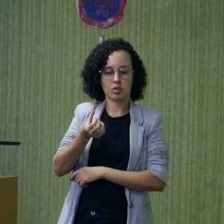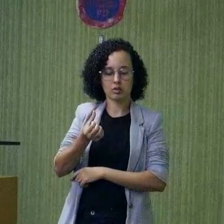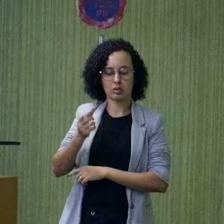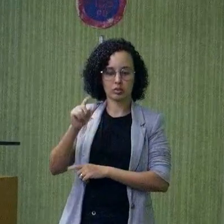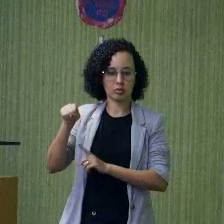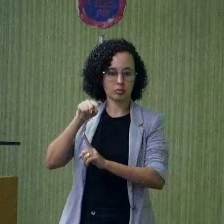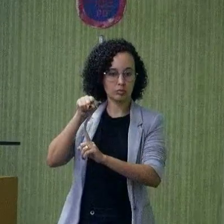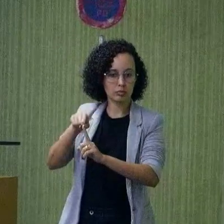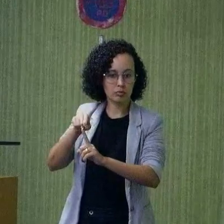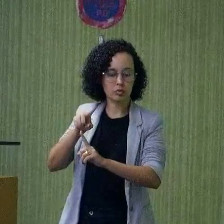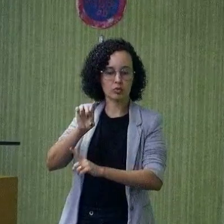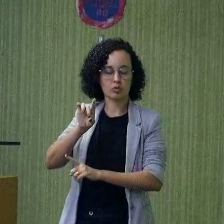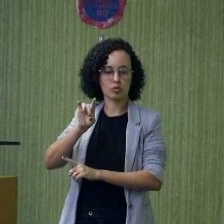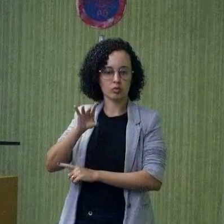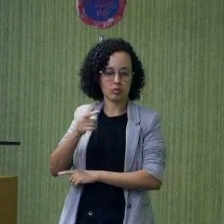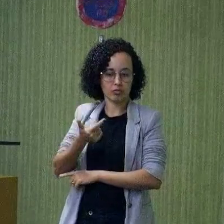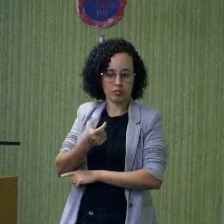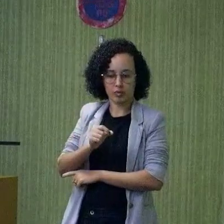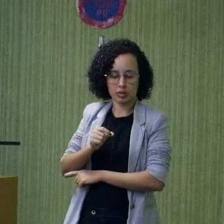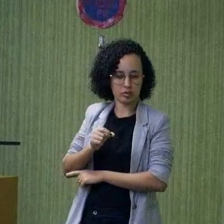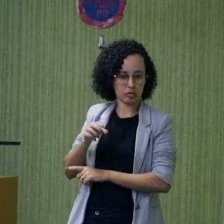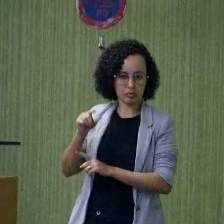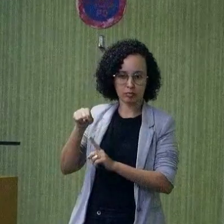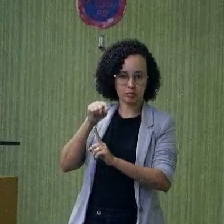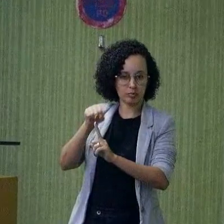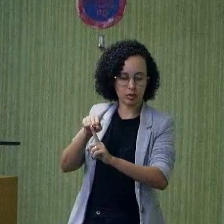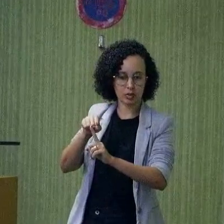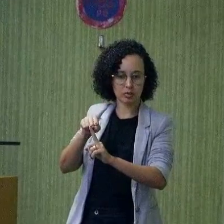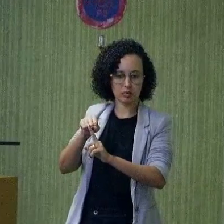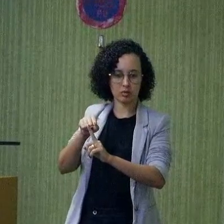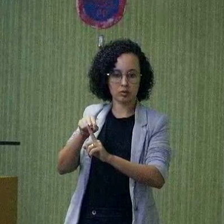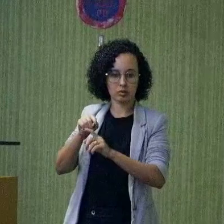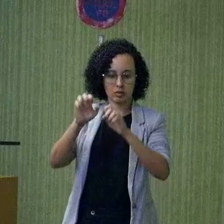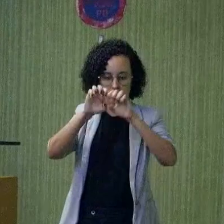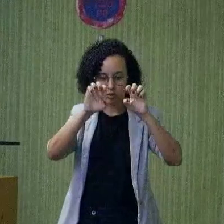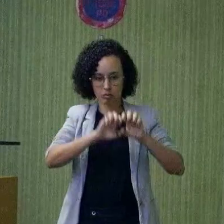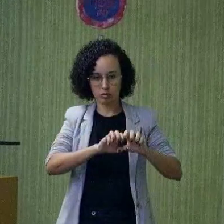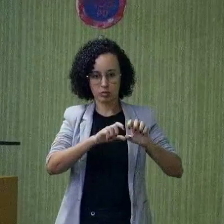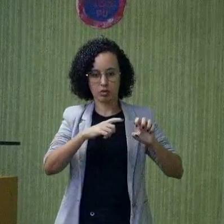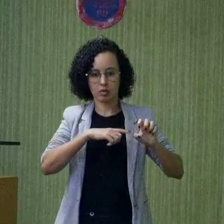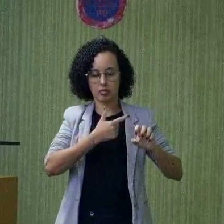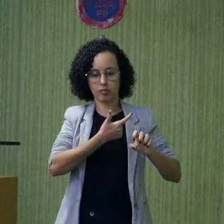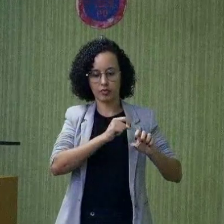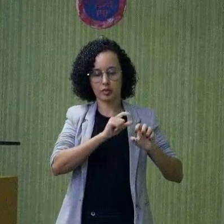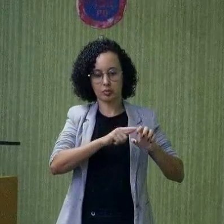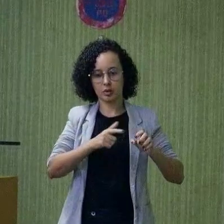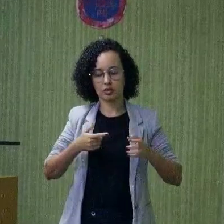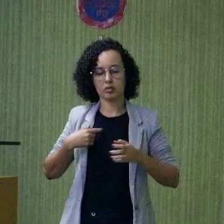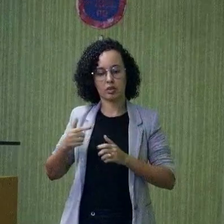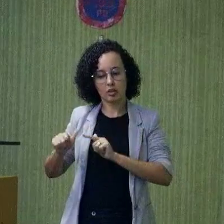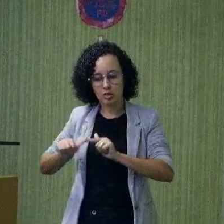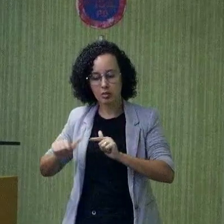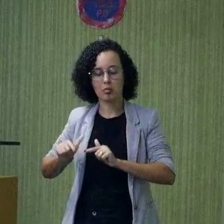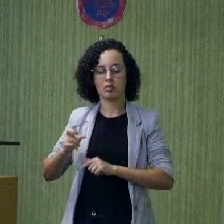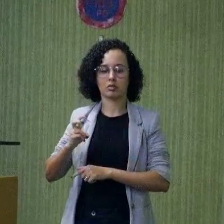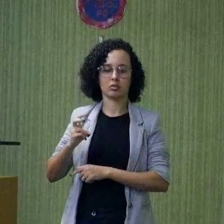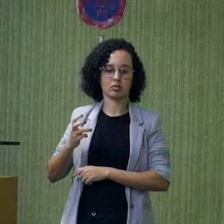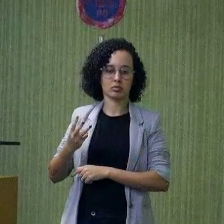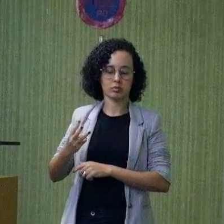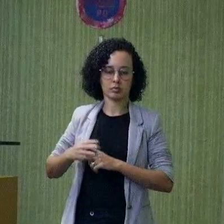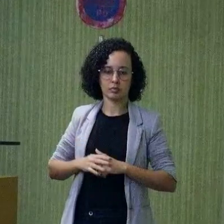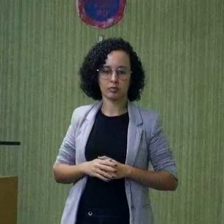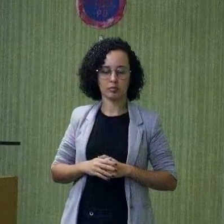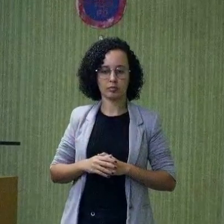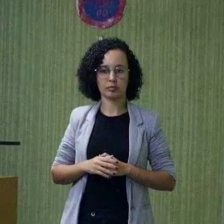e não apenas 20 metas eh como na sua estrutura eh basta dizer por exemplo que a educação infantil a meta um na